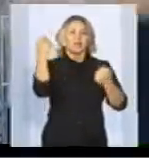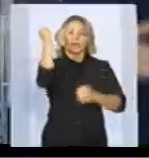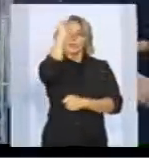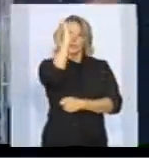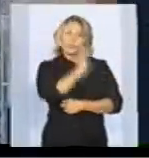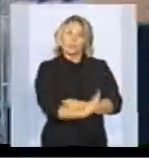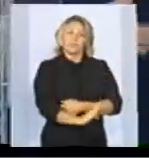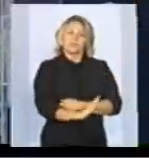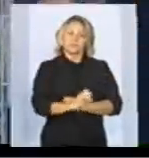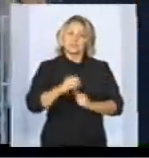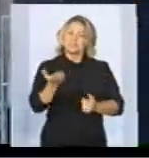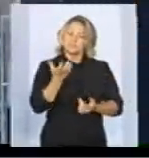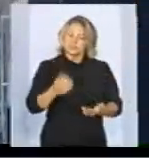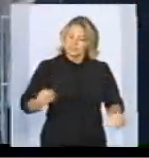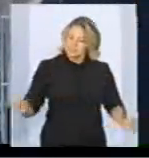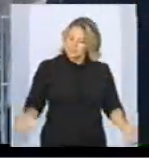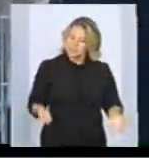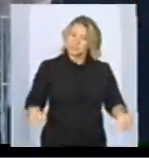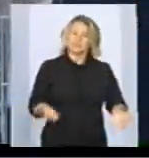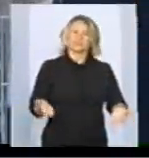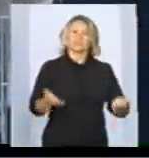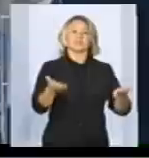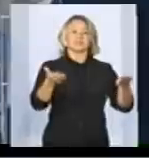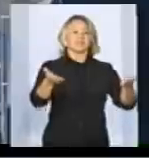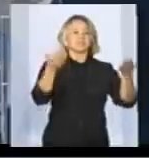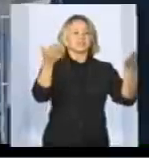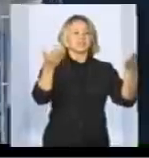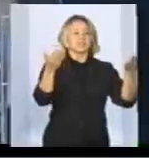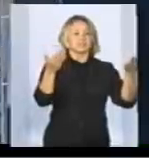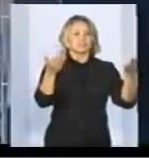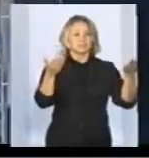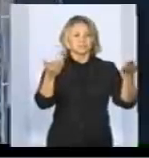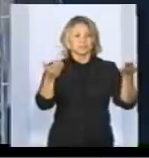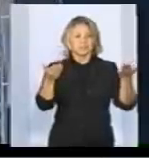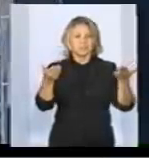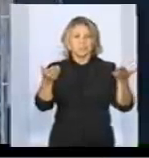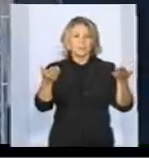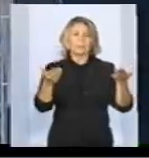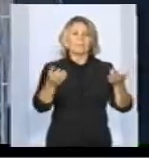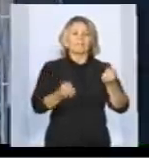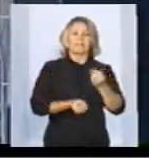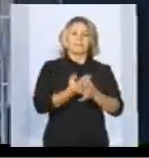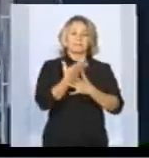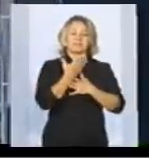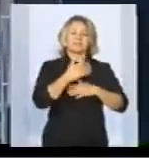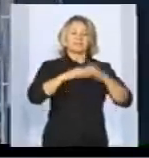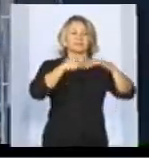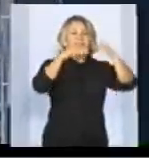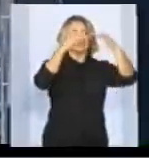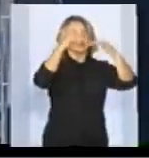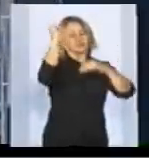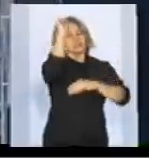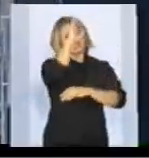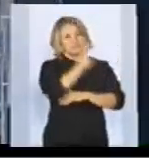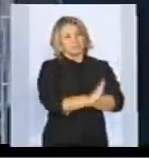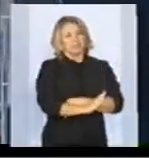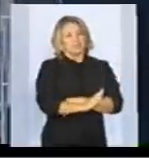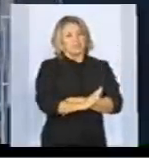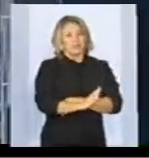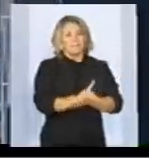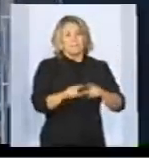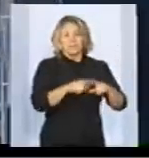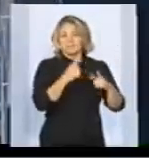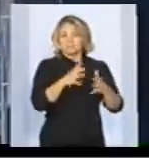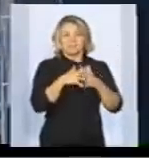procurado estimular eh eh o seu o seu a sua produção desenvolvimento nacional isso em nada